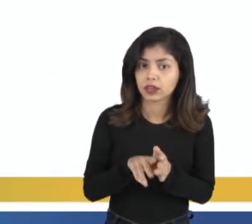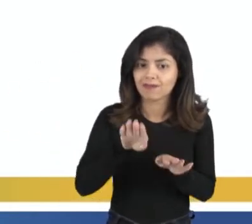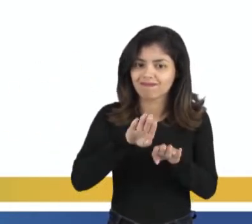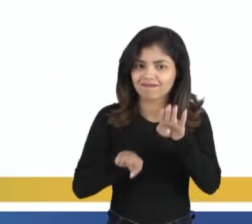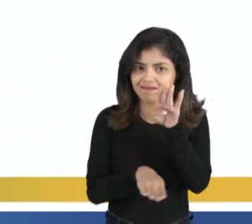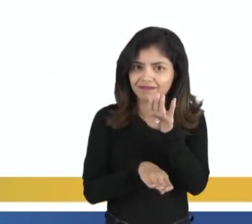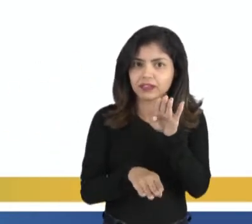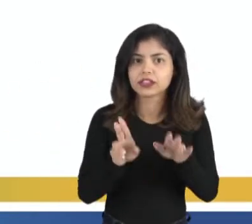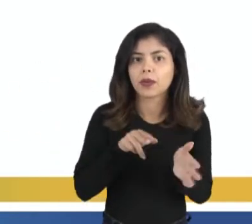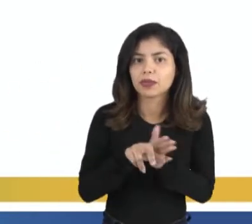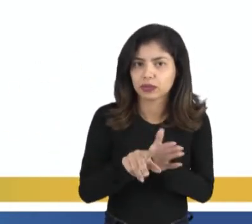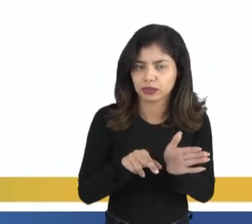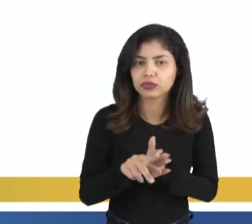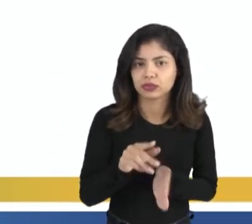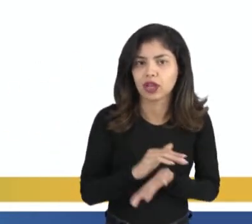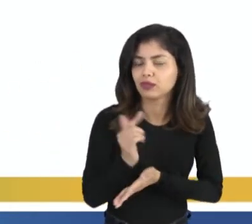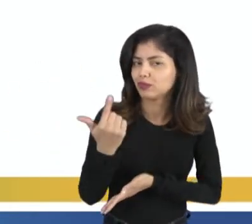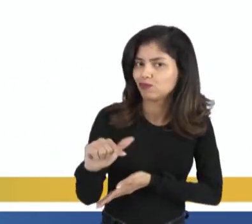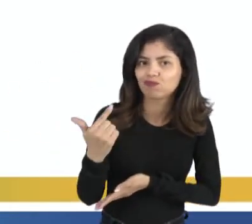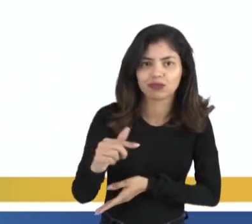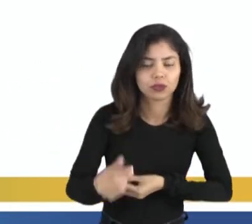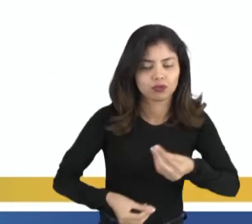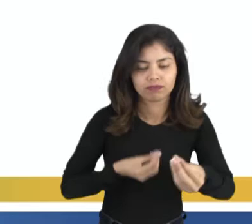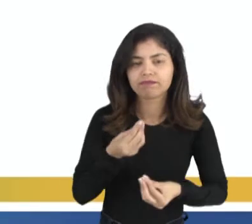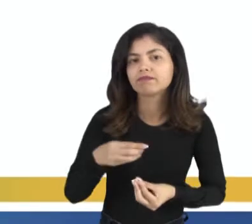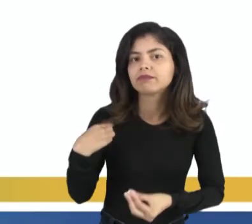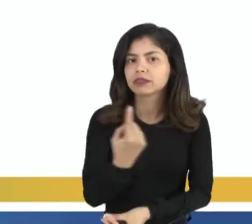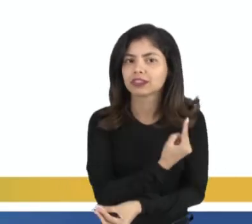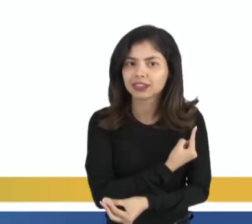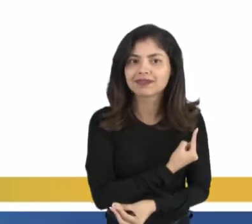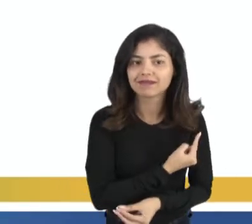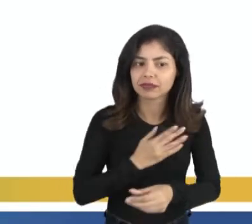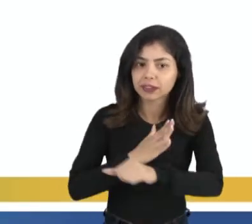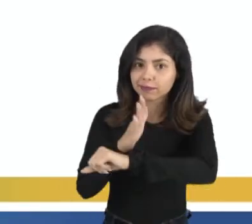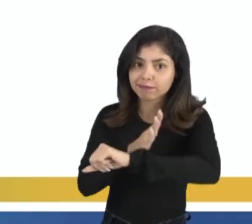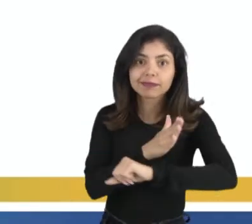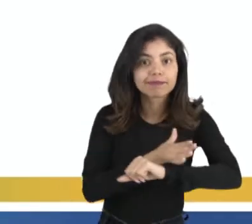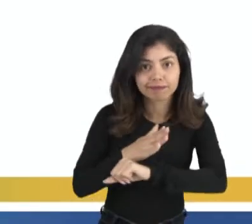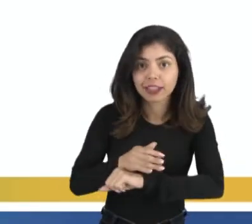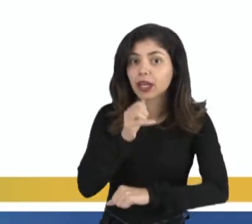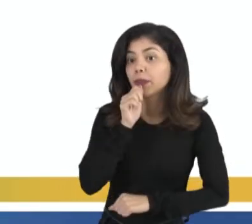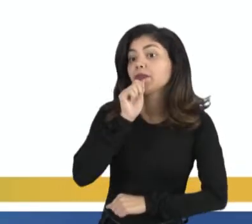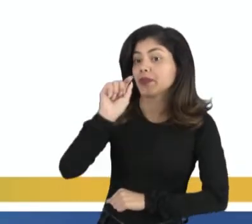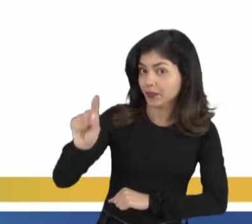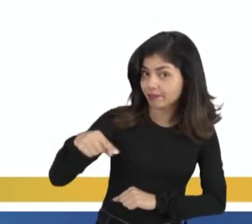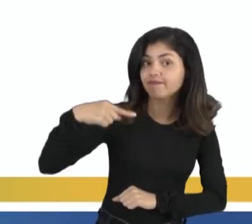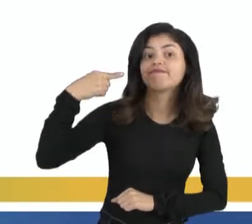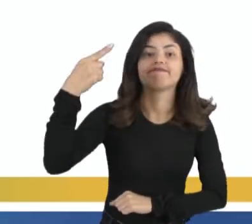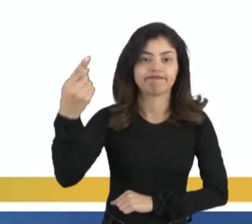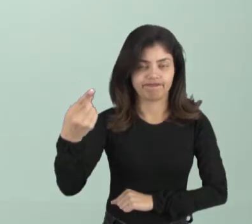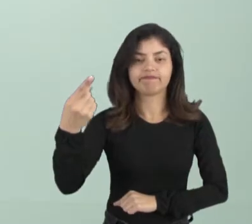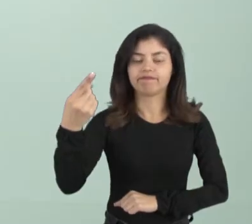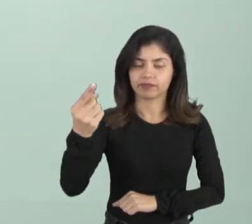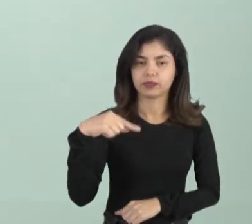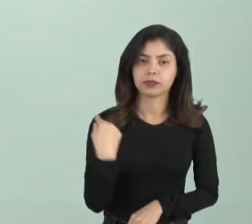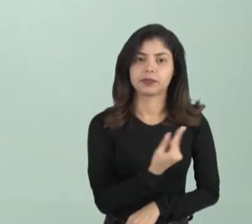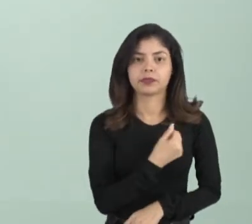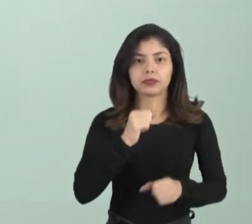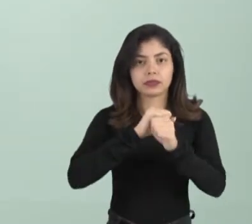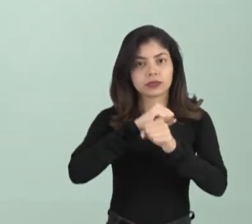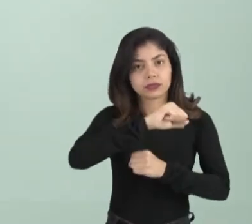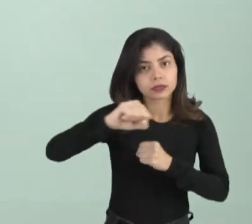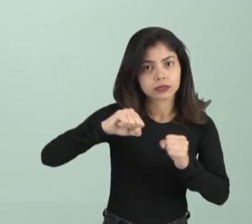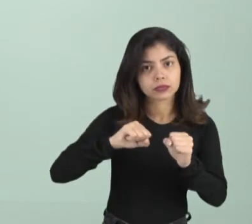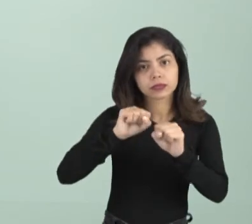desproporcionais a vida biológica não tem como a gente visitar alguma coisa além do nosso sistema solar né